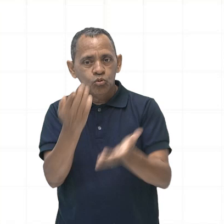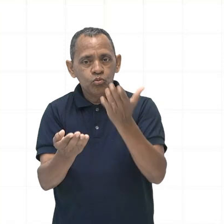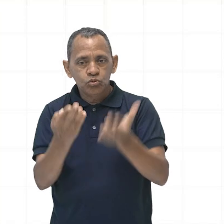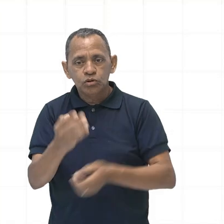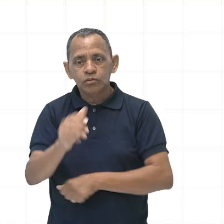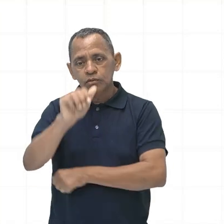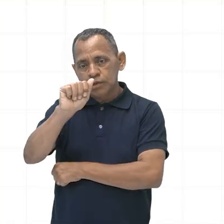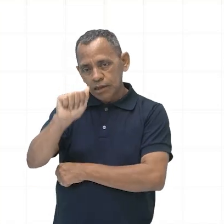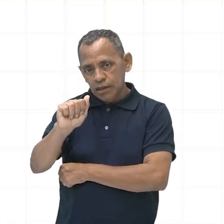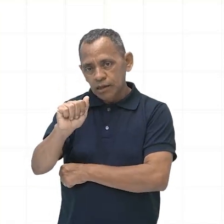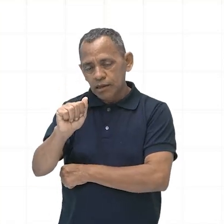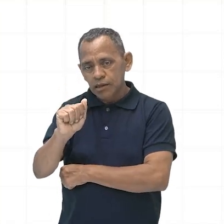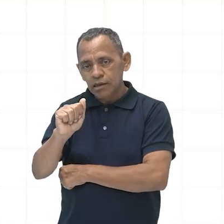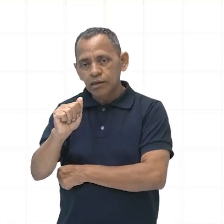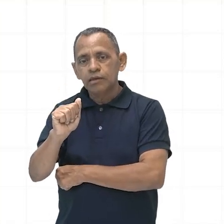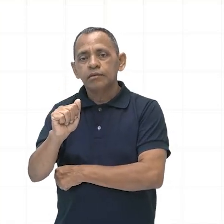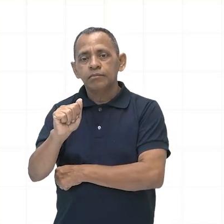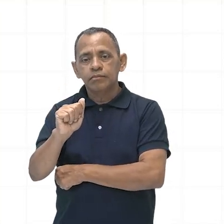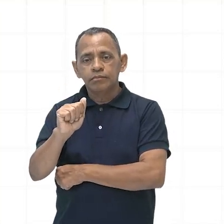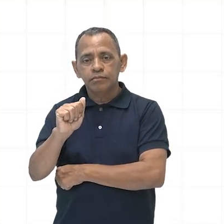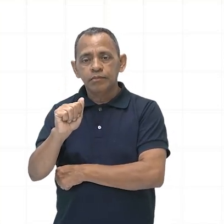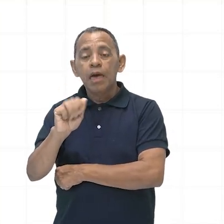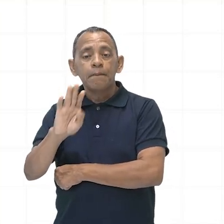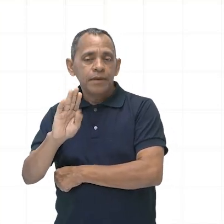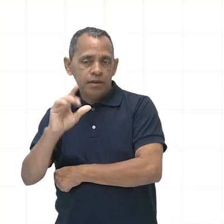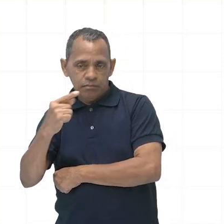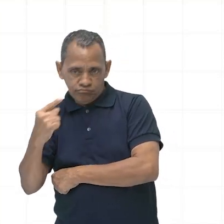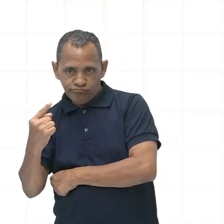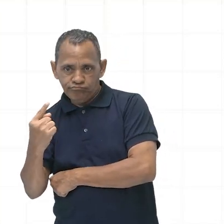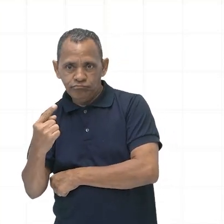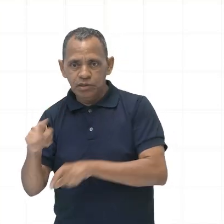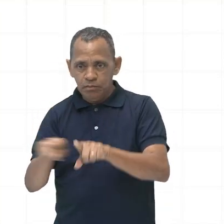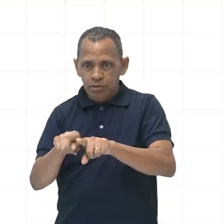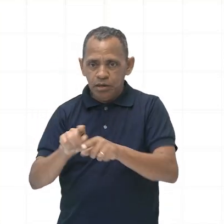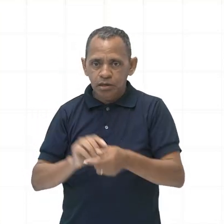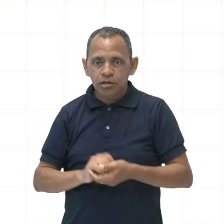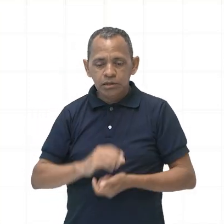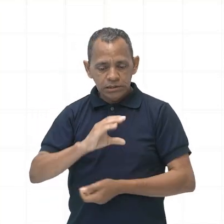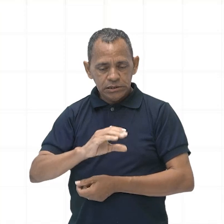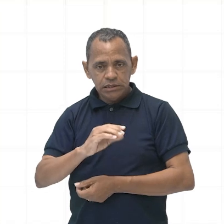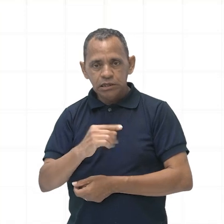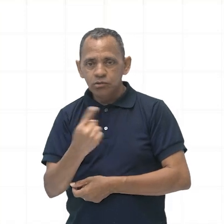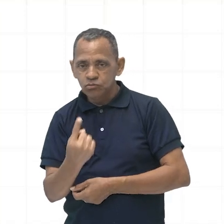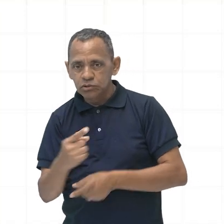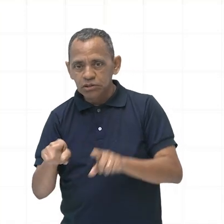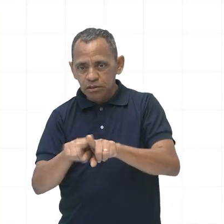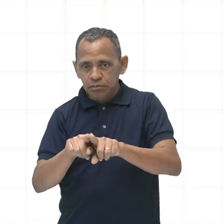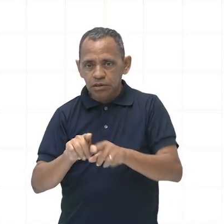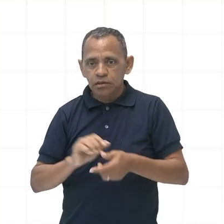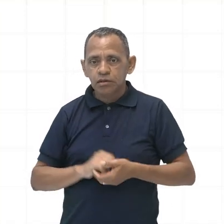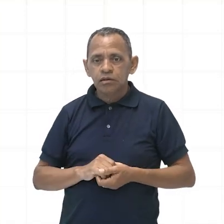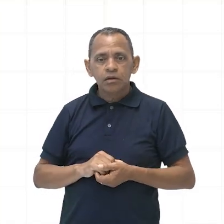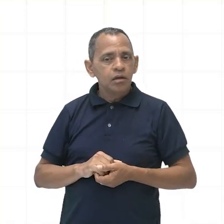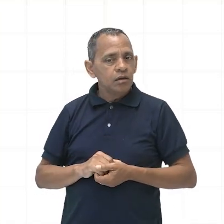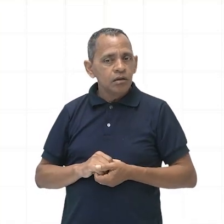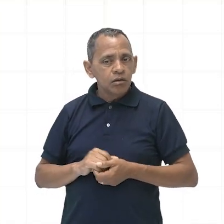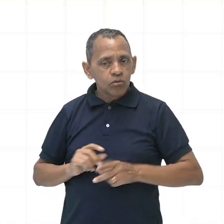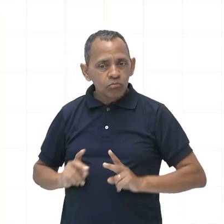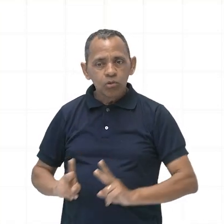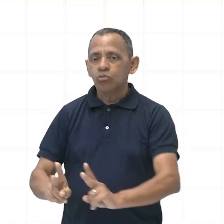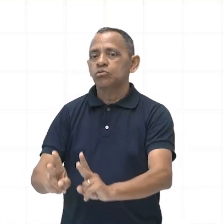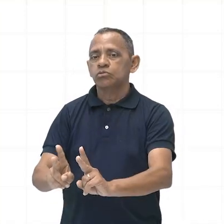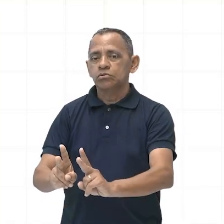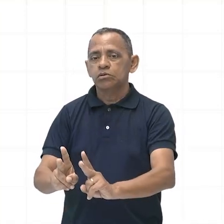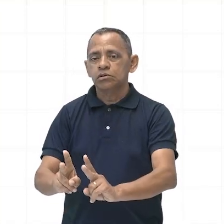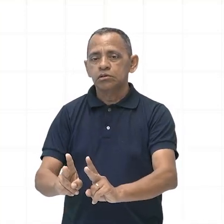B, assim como o C' estará para o lado C. E isso aqui vai ser igual a uma constante. Então, se ocorrem